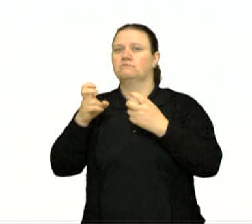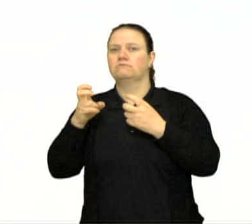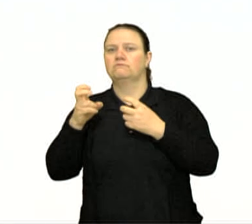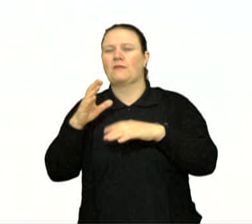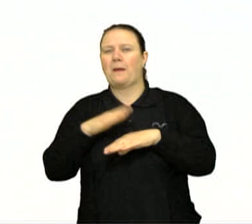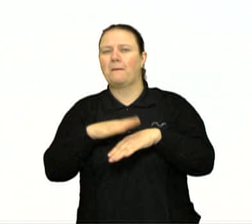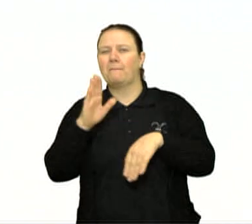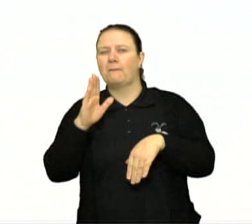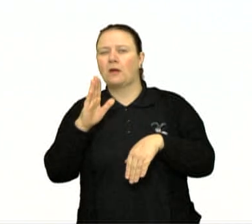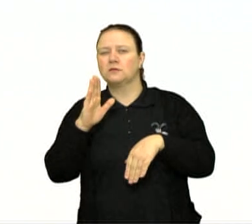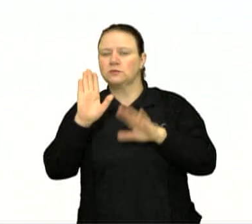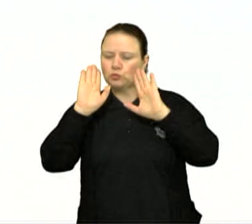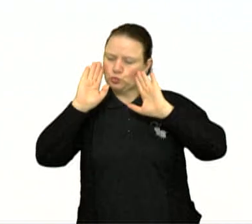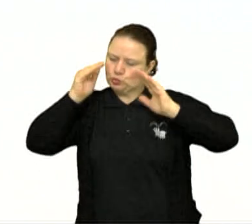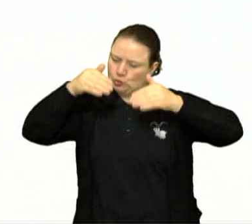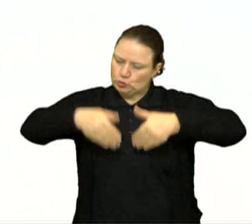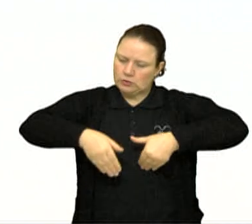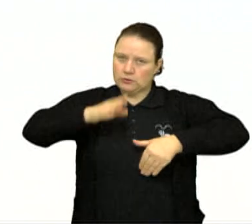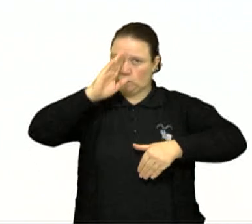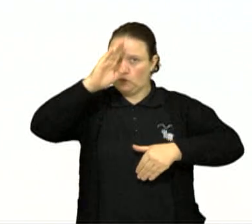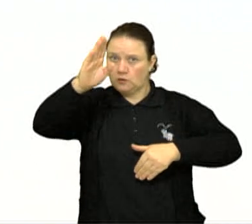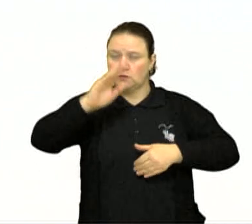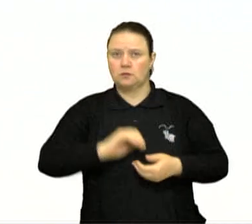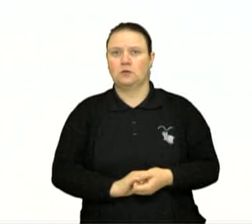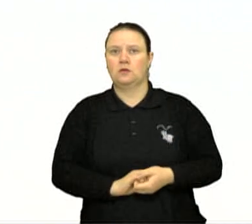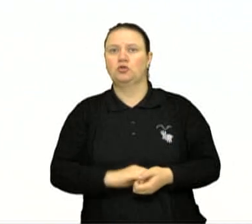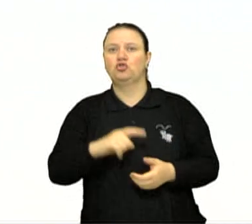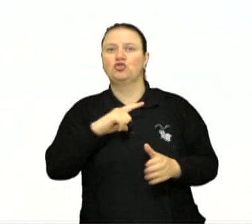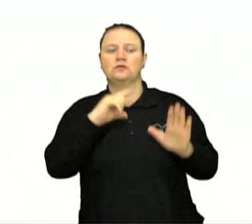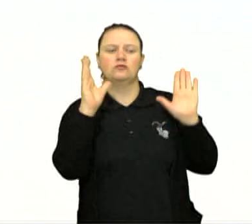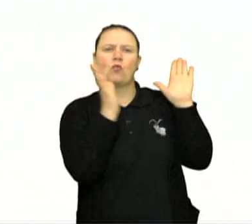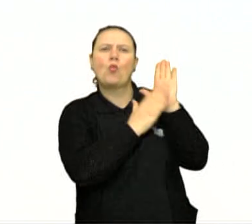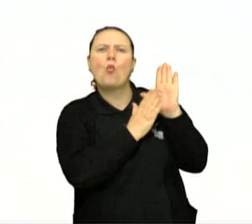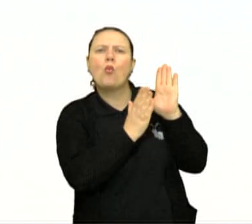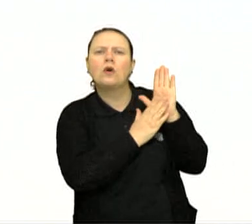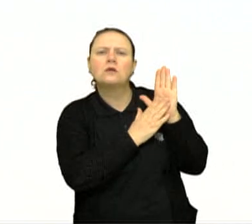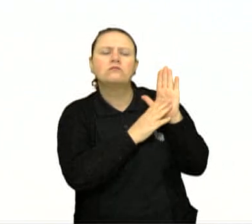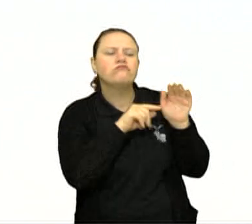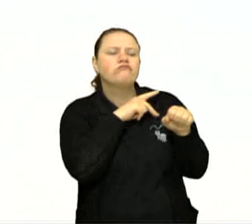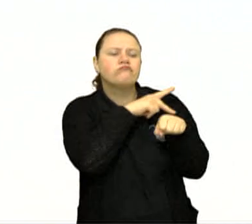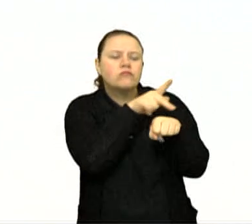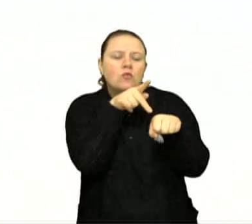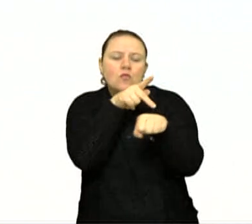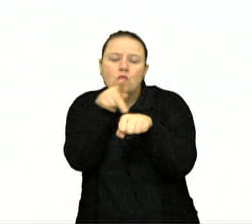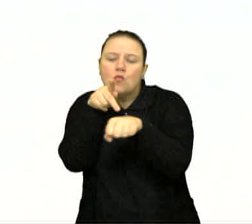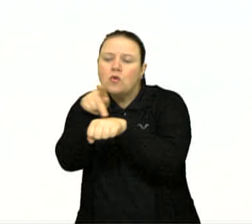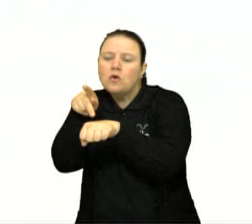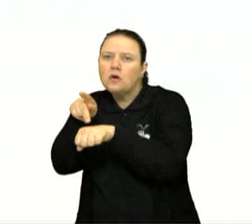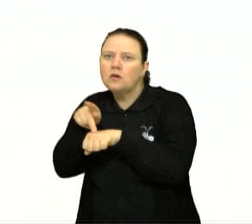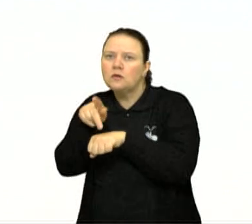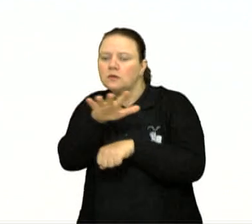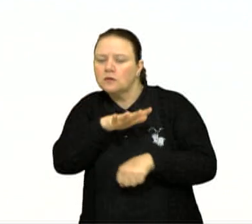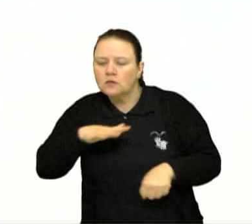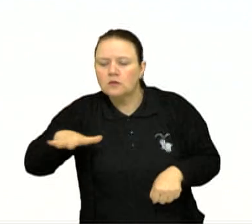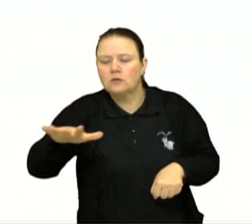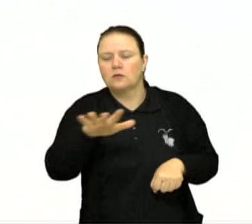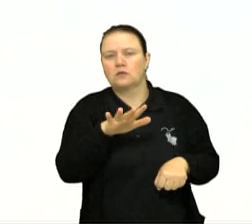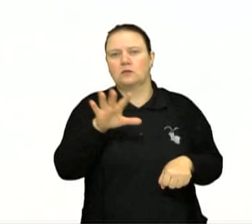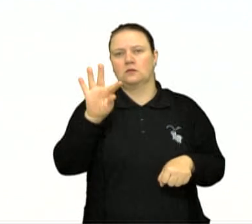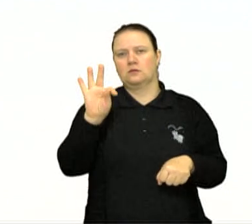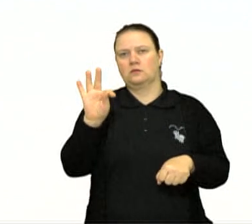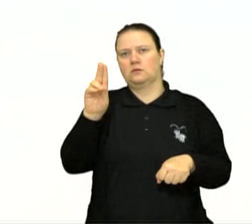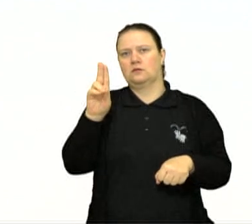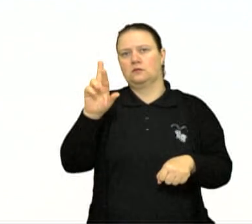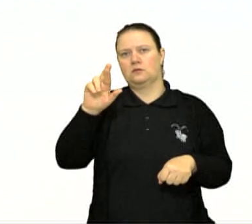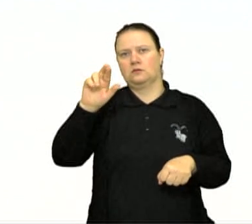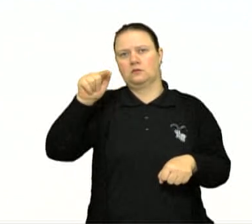mais específico, quando houve um tratado em vários países na região da Turquia, onde esses países